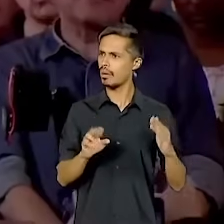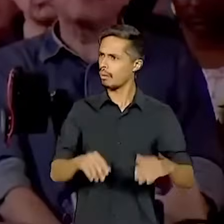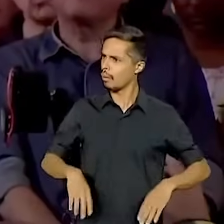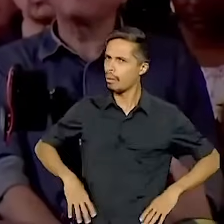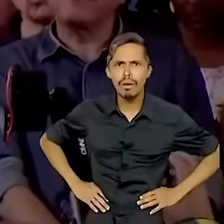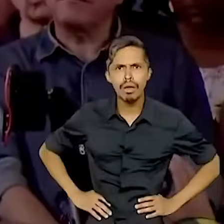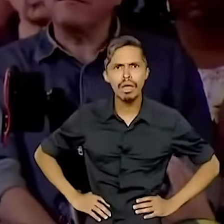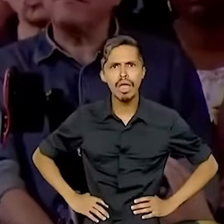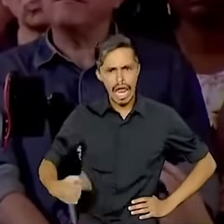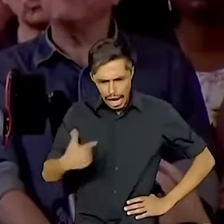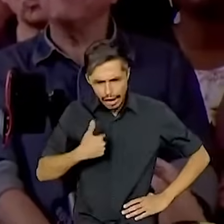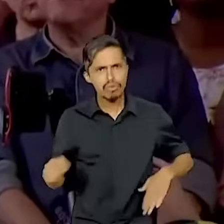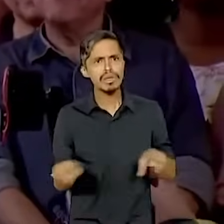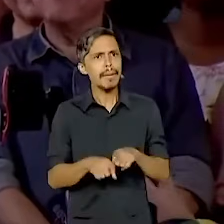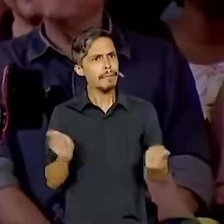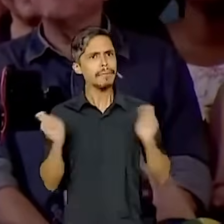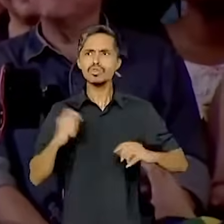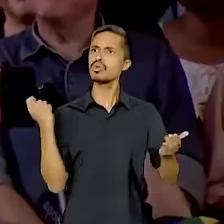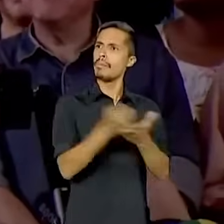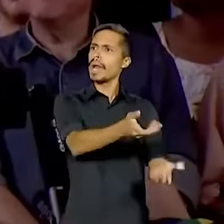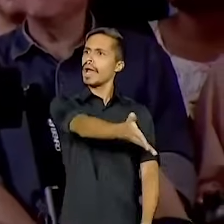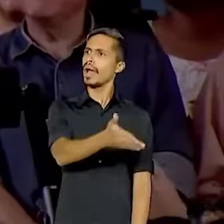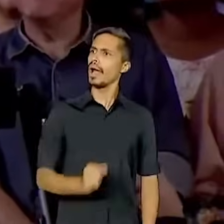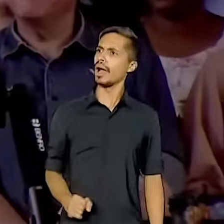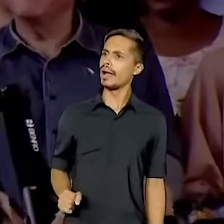Até eu posso comprar um desses.